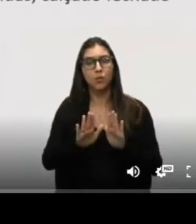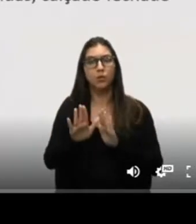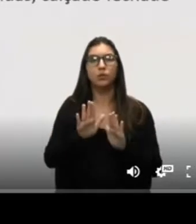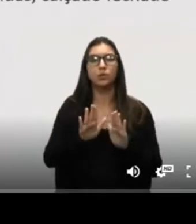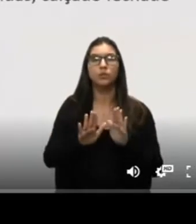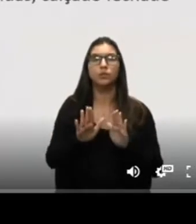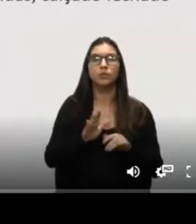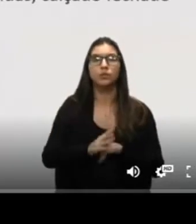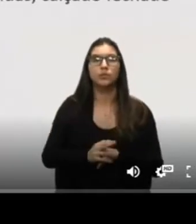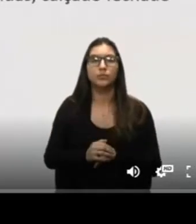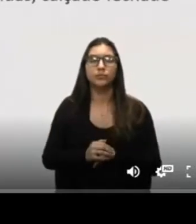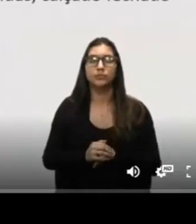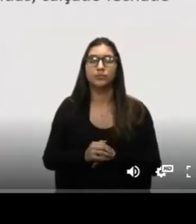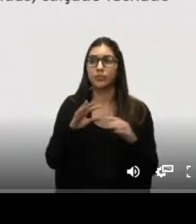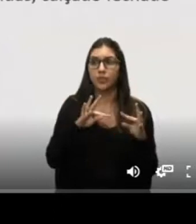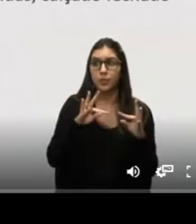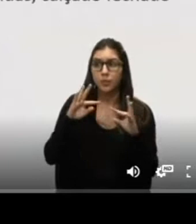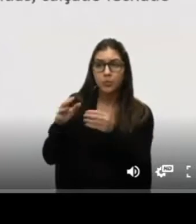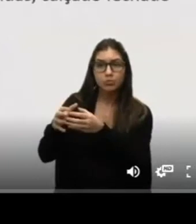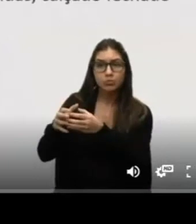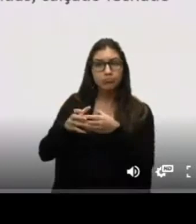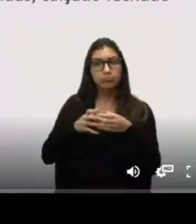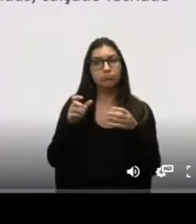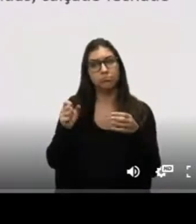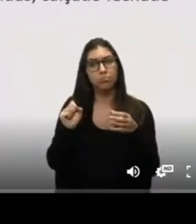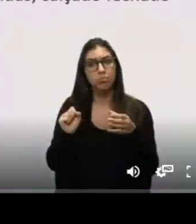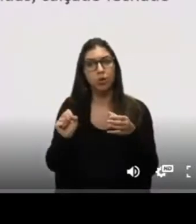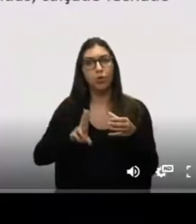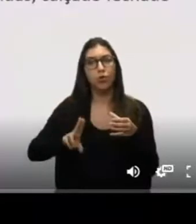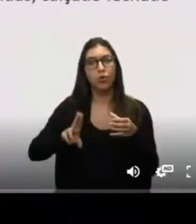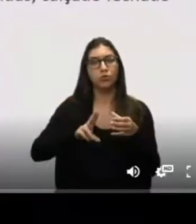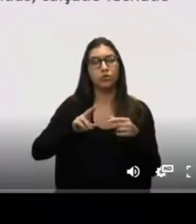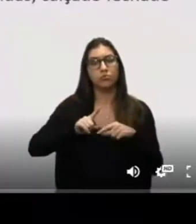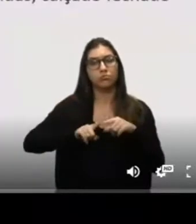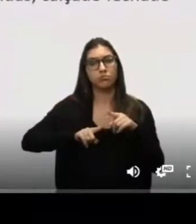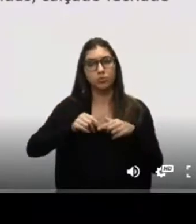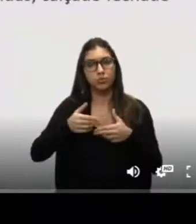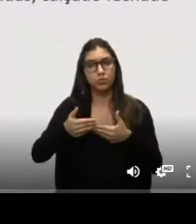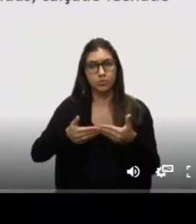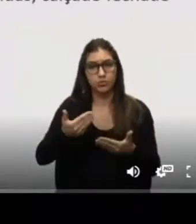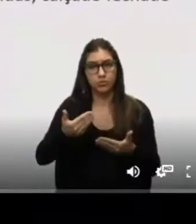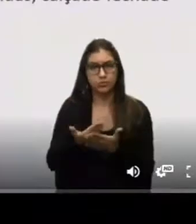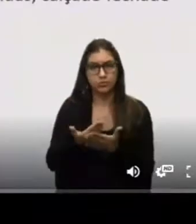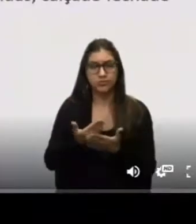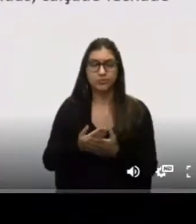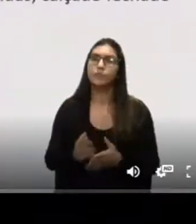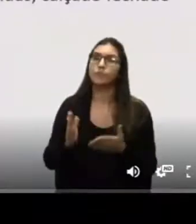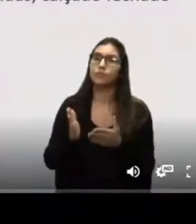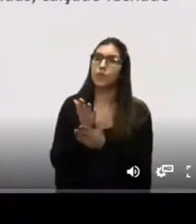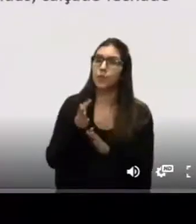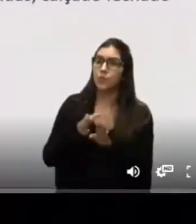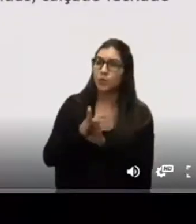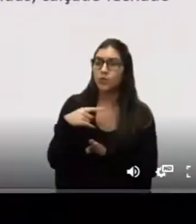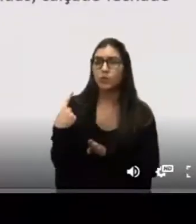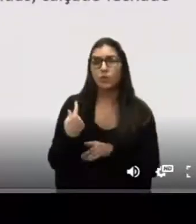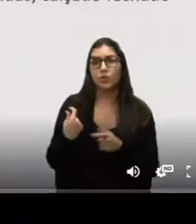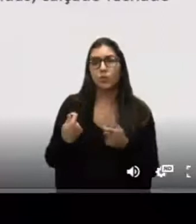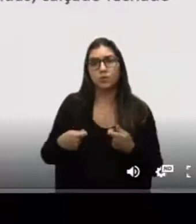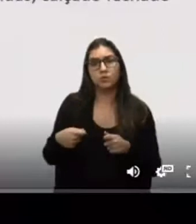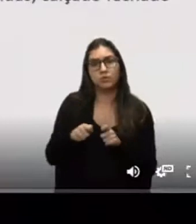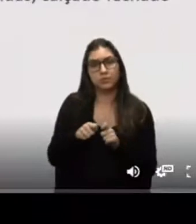para que todas as equipes tenham chance de usar equipamento no decorrer da aula. Algumas recomendações que nós